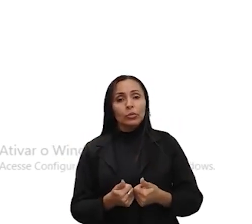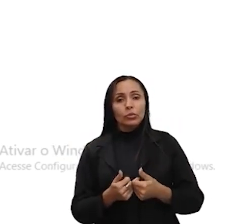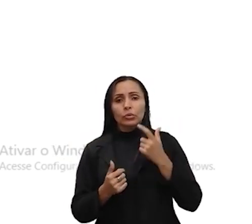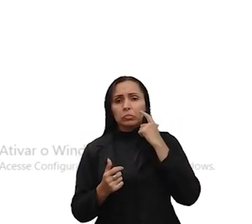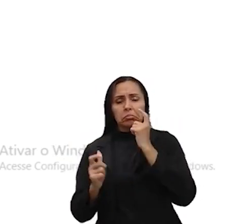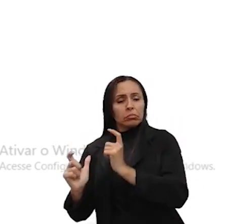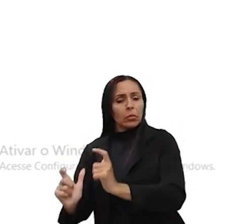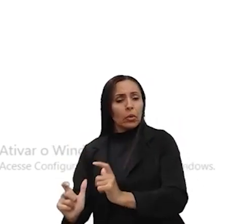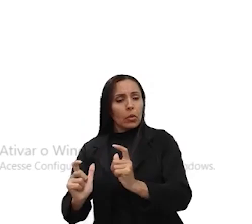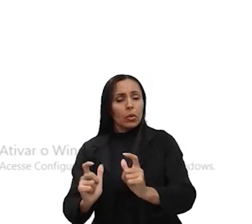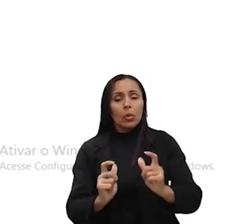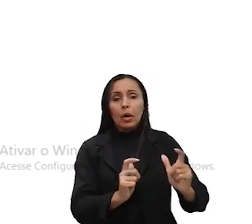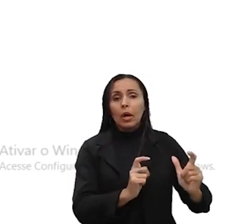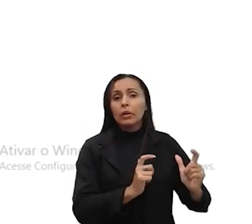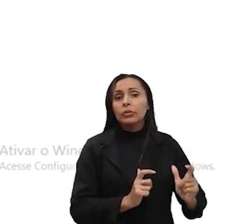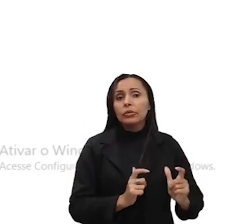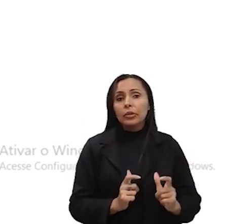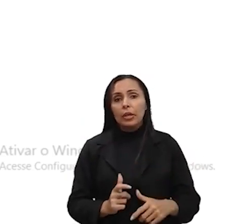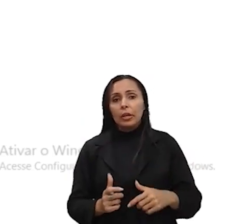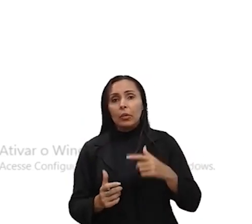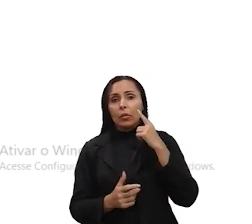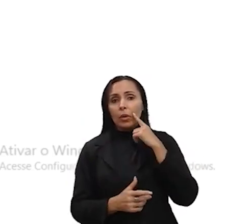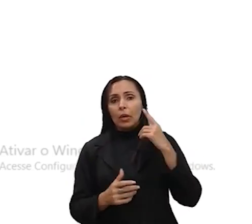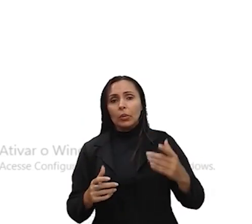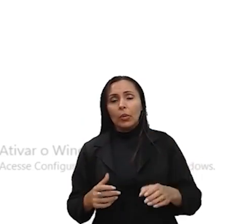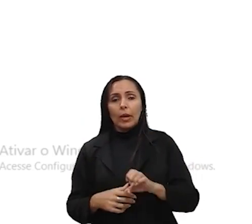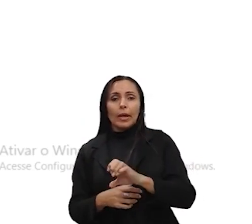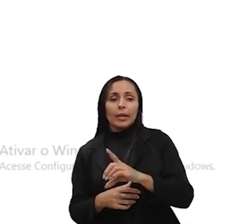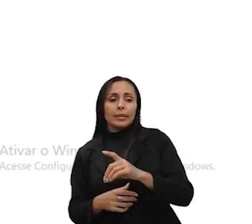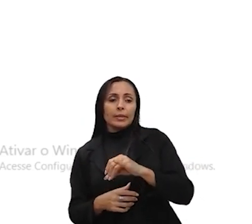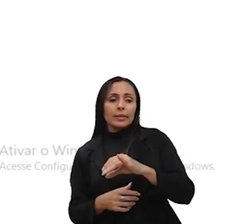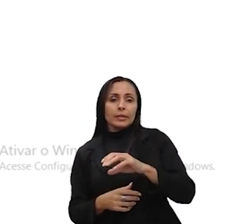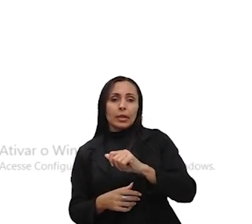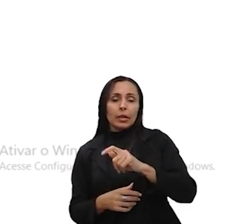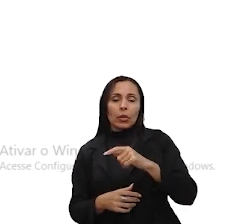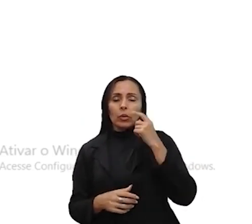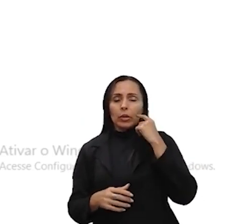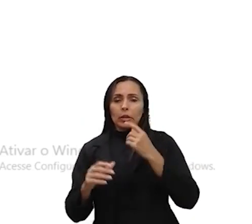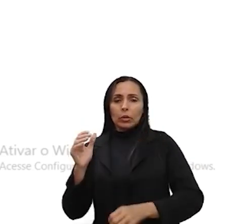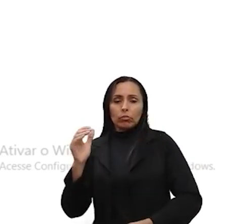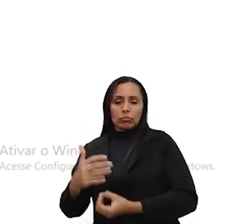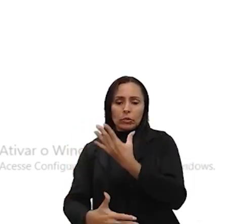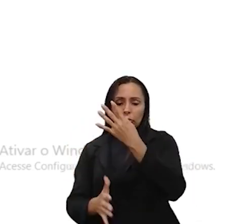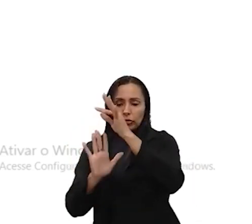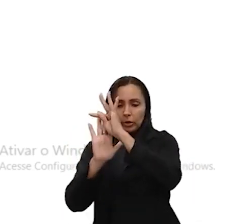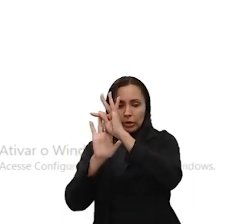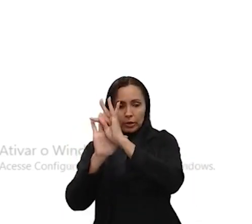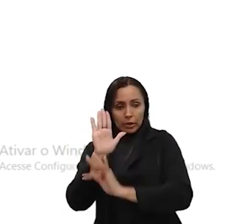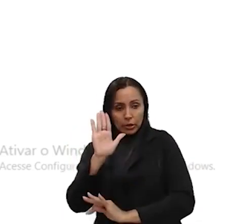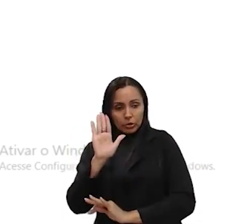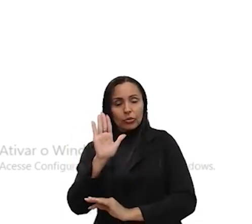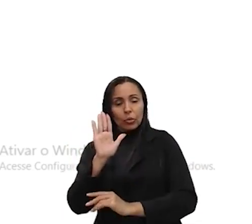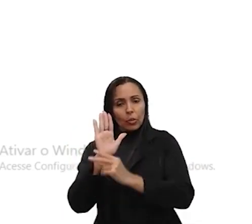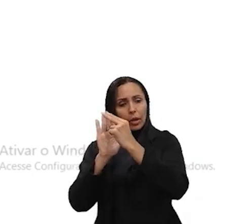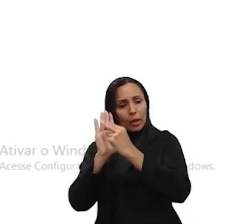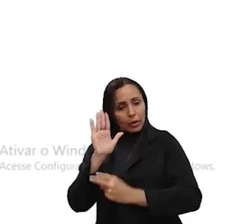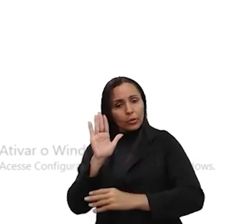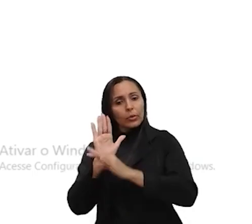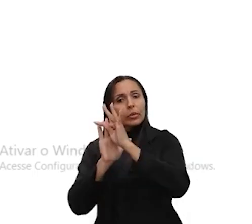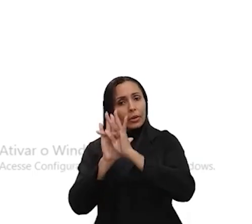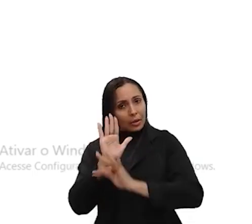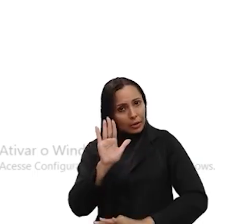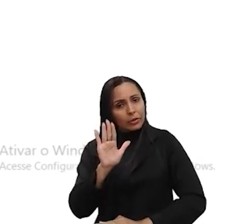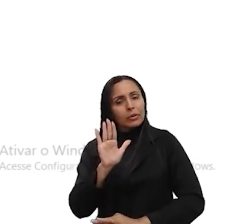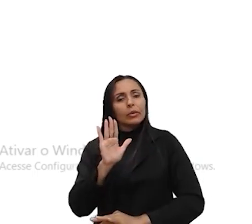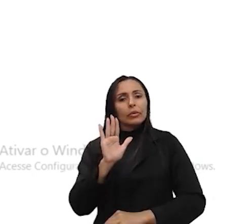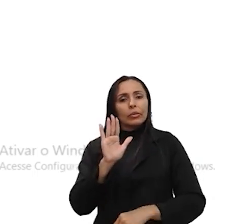ambientes, enquanto edição, criação de texto, leitor de texto, né? Então ele